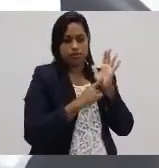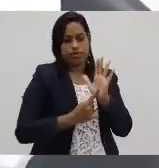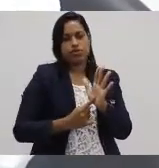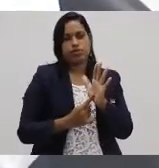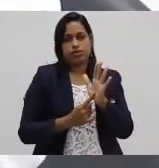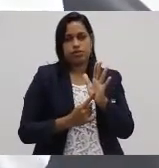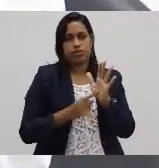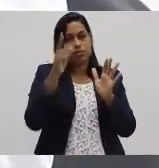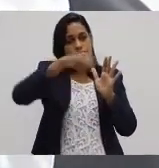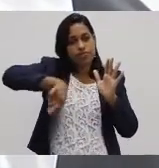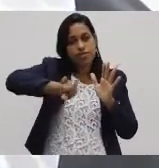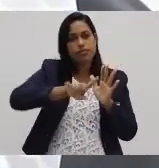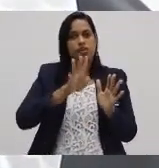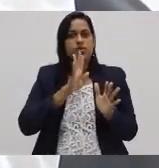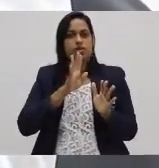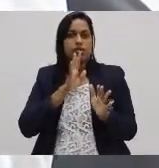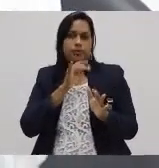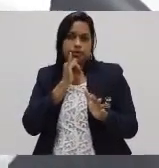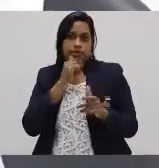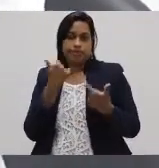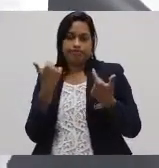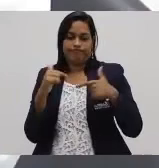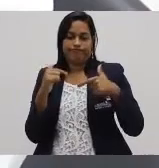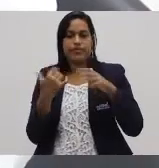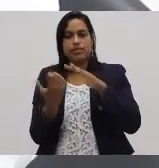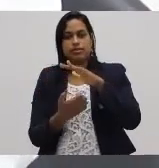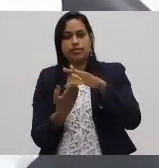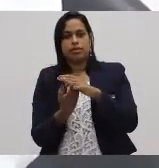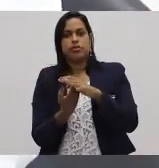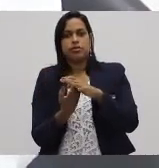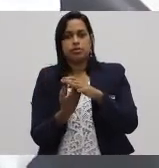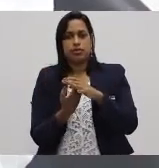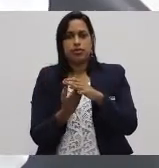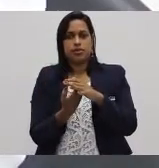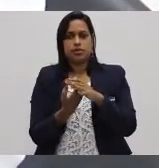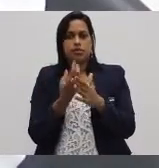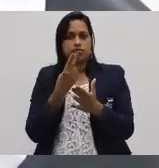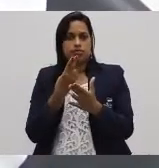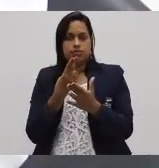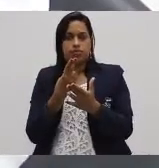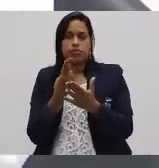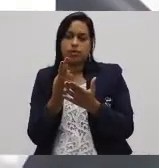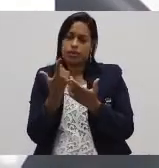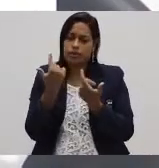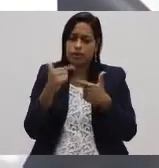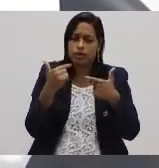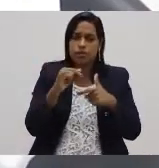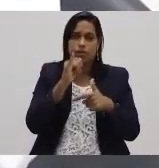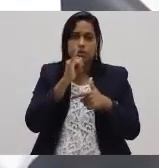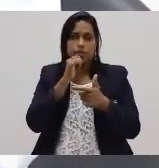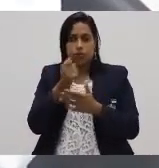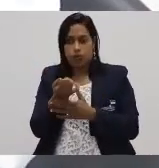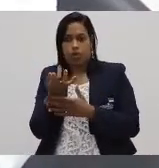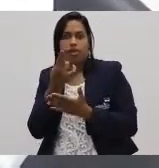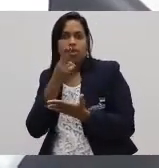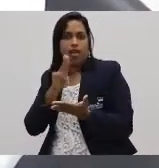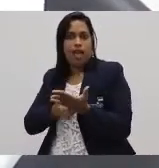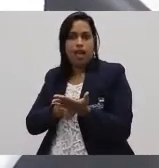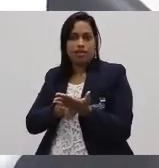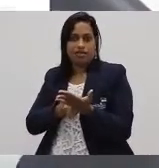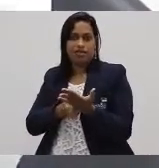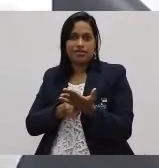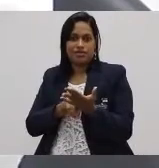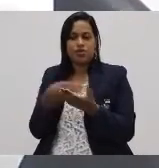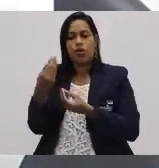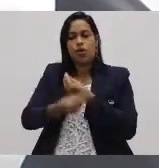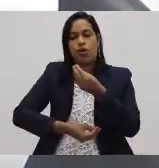vocês, que é, por exemplo, uma empresa que trabalha com emissão de cartas. Então, ela pode trabalhar como o número de cartas corretas dividido